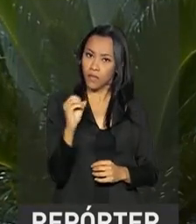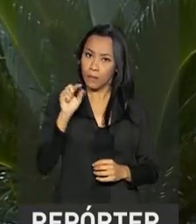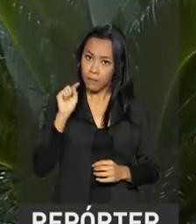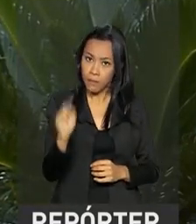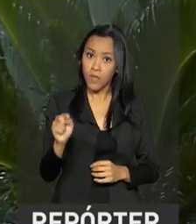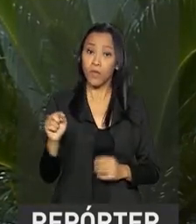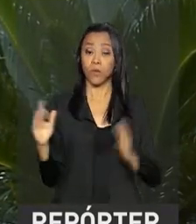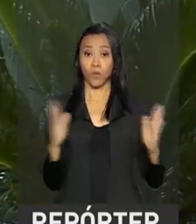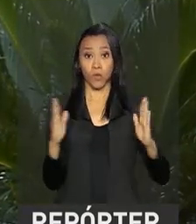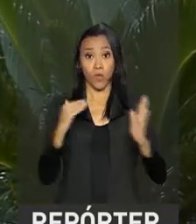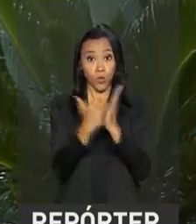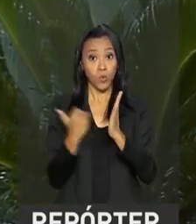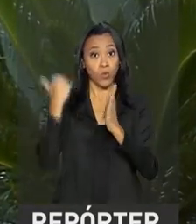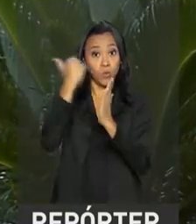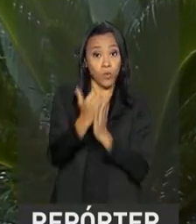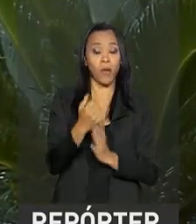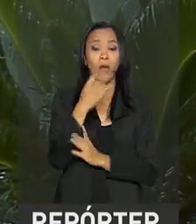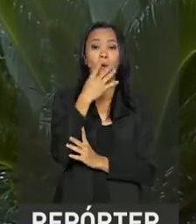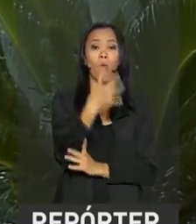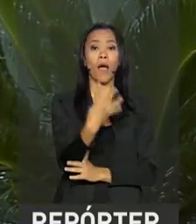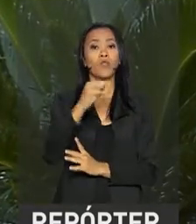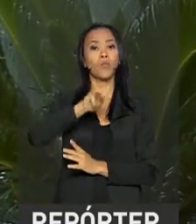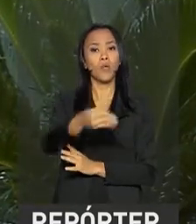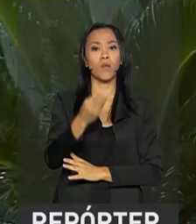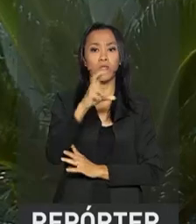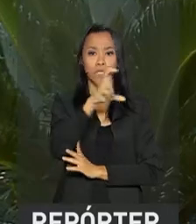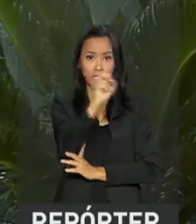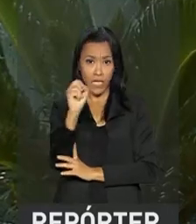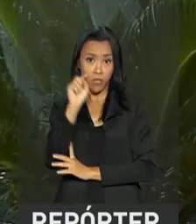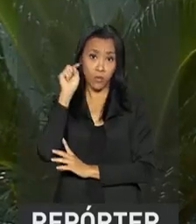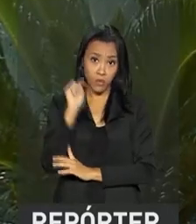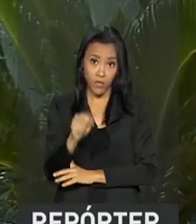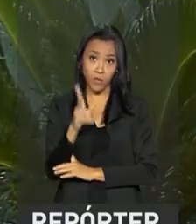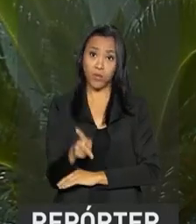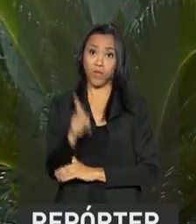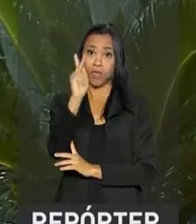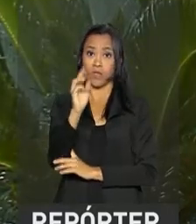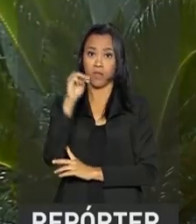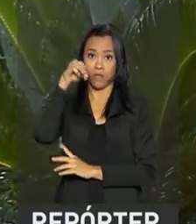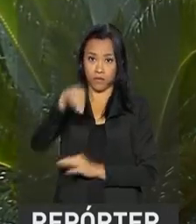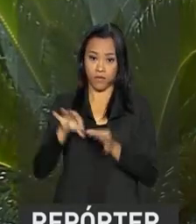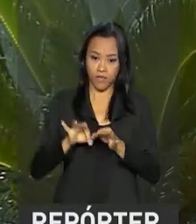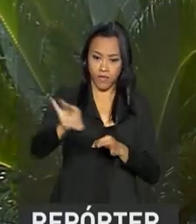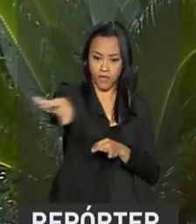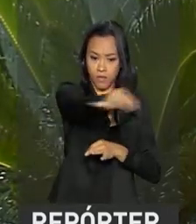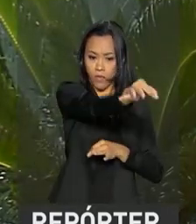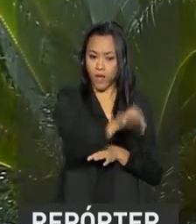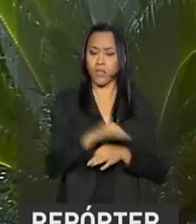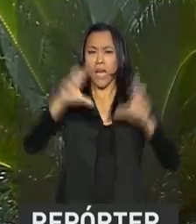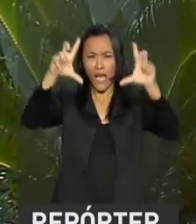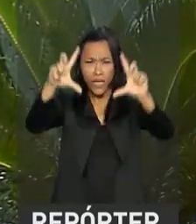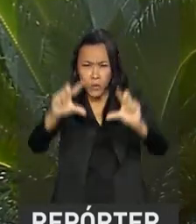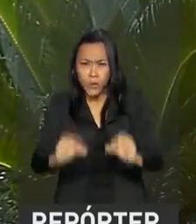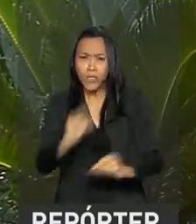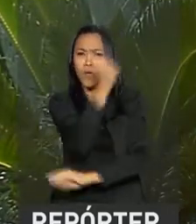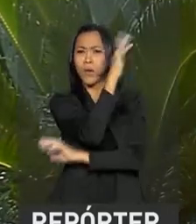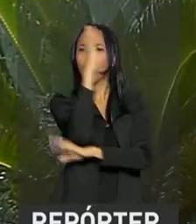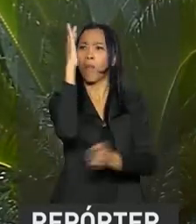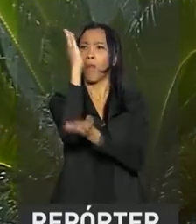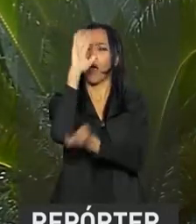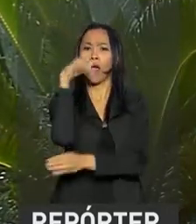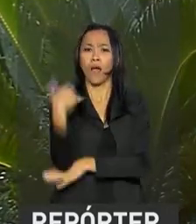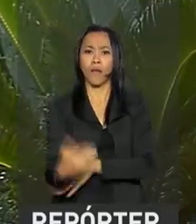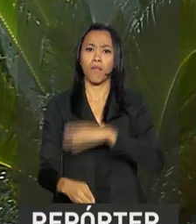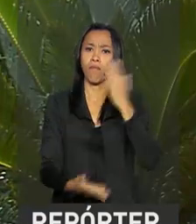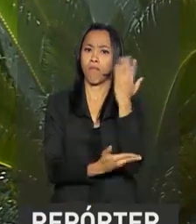2007 para quase quatro milhões e 500 mil hectares dez anos depois a queda do desmatamento aliada ao aumento da produção